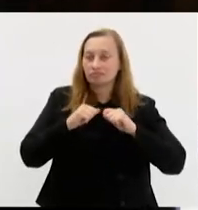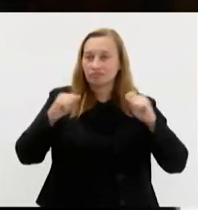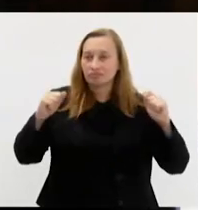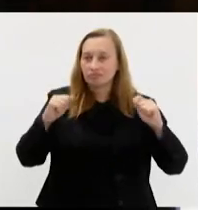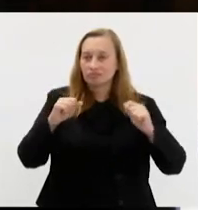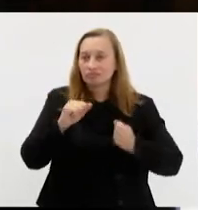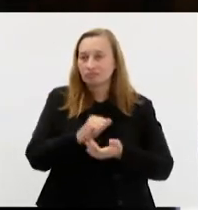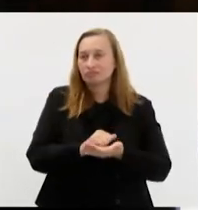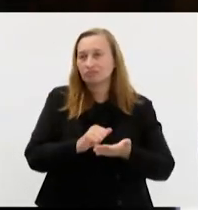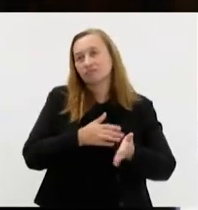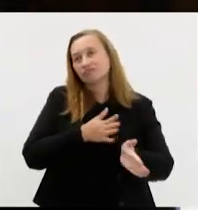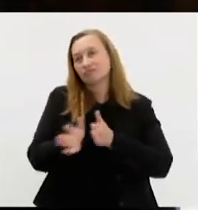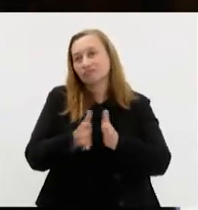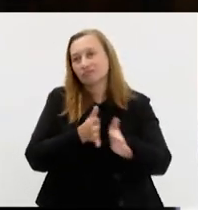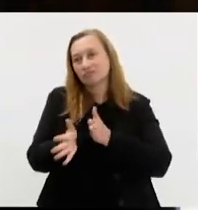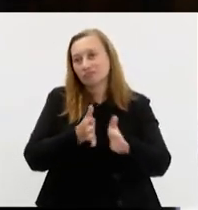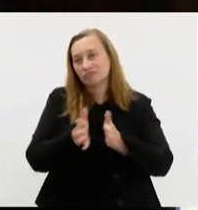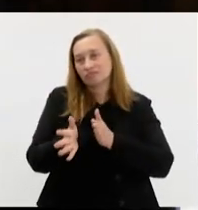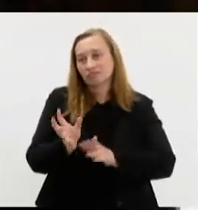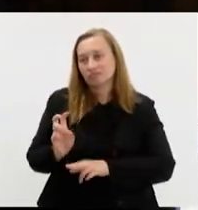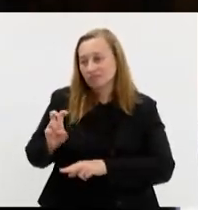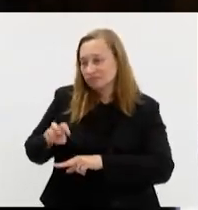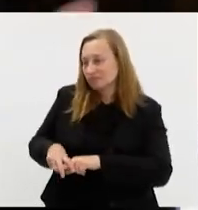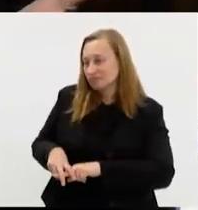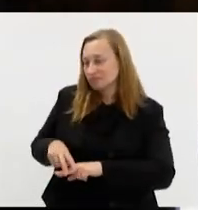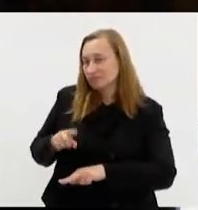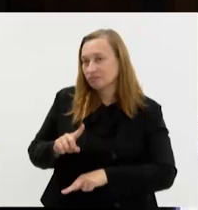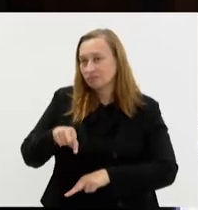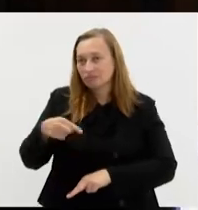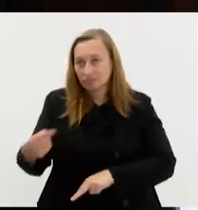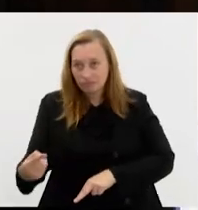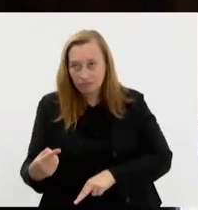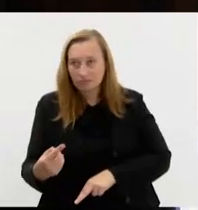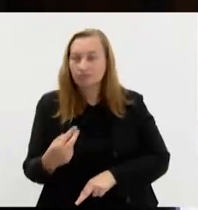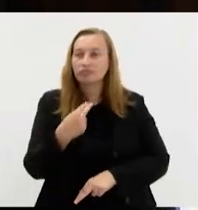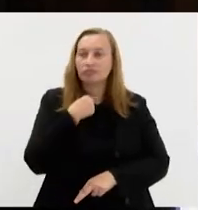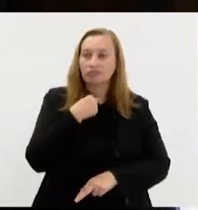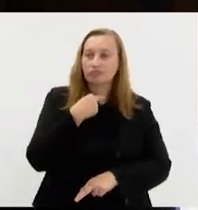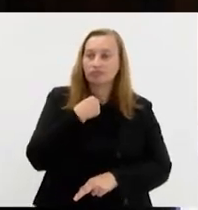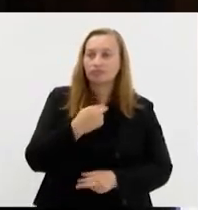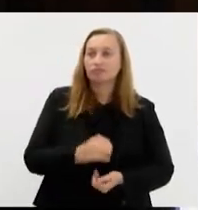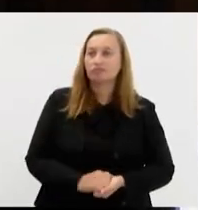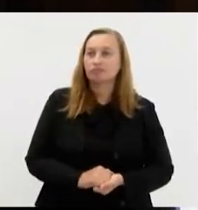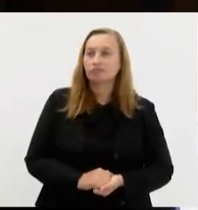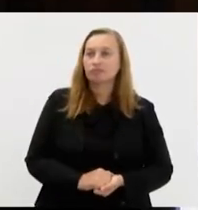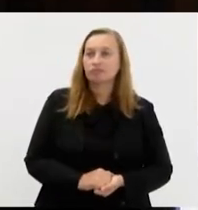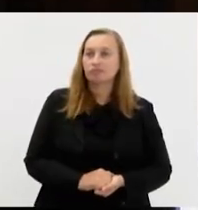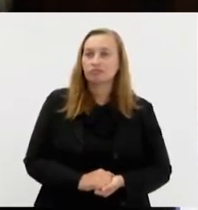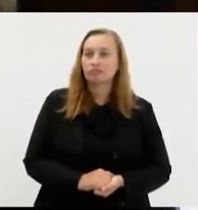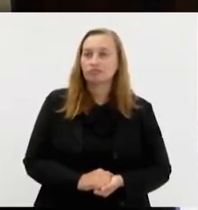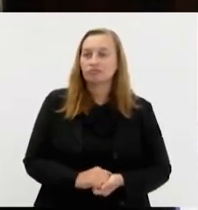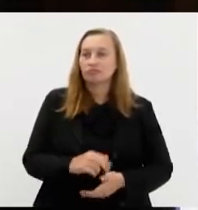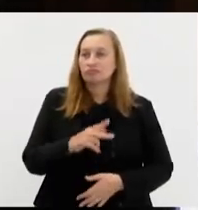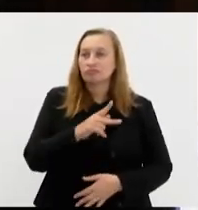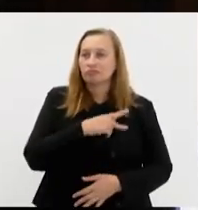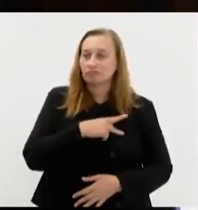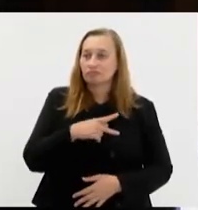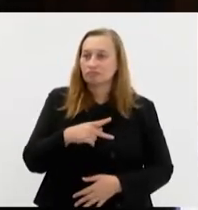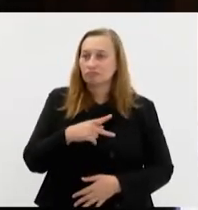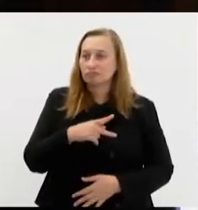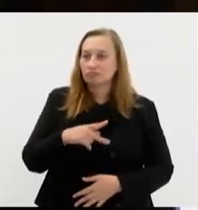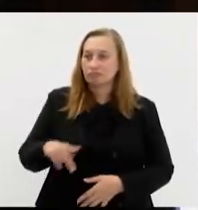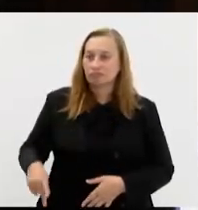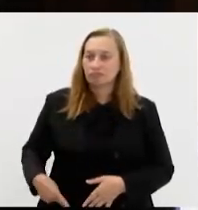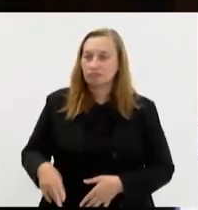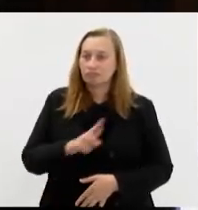concorrentes não poderiam então por exemplo eventualmente um concorrente do nosso Deputado Presidente Rodrigo não poderia vir aqui sentar nessa cadeirinha e fazer sua